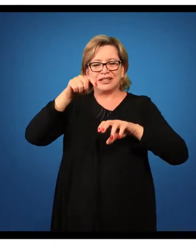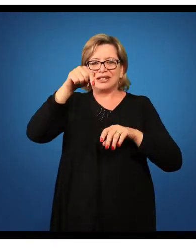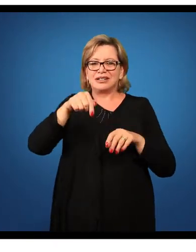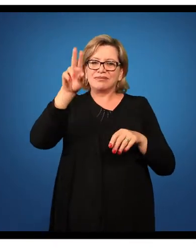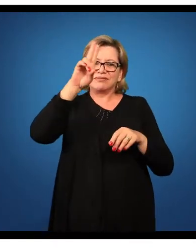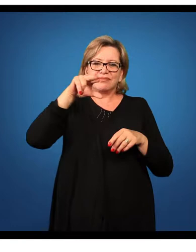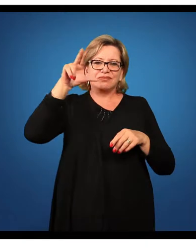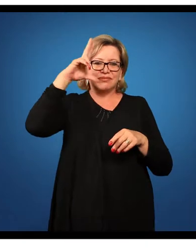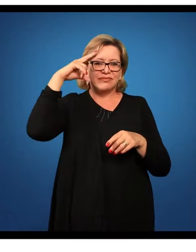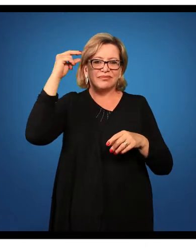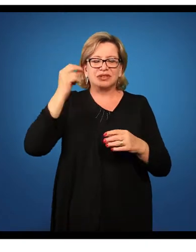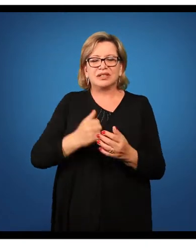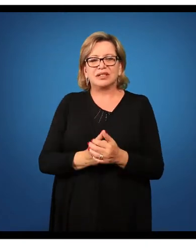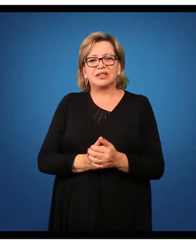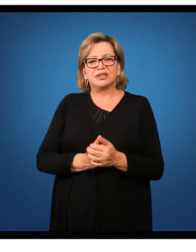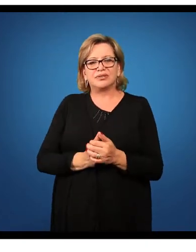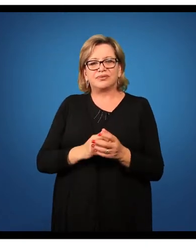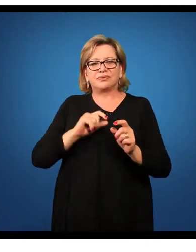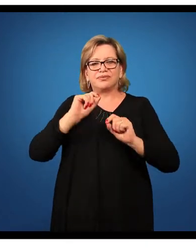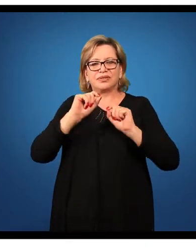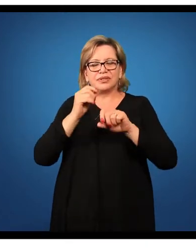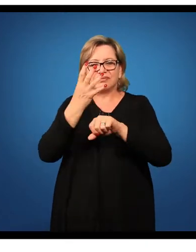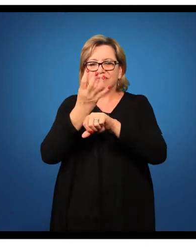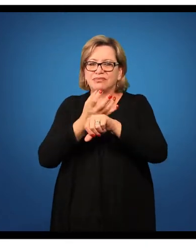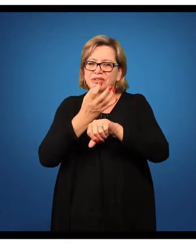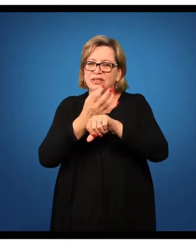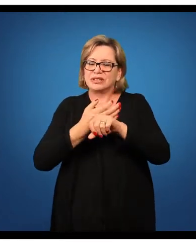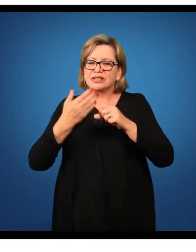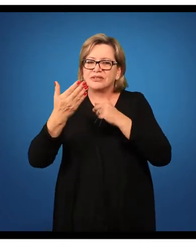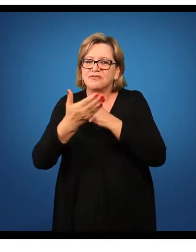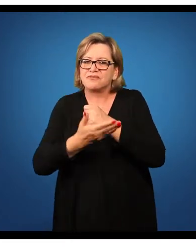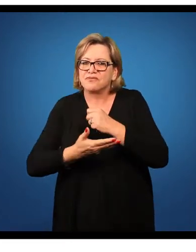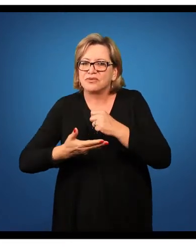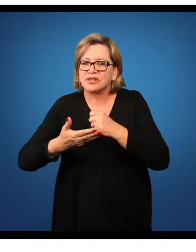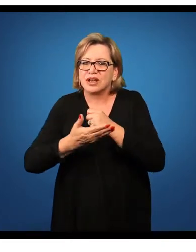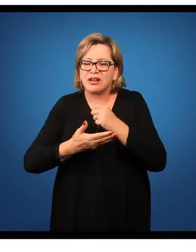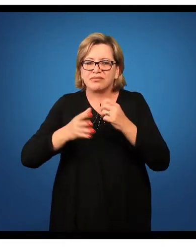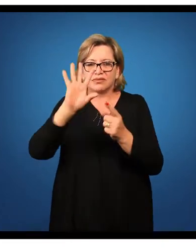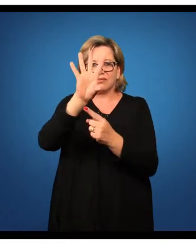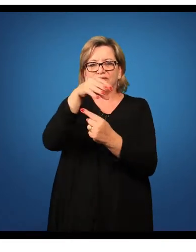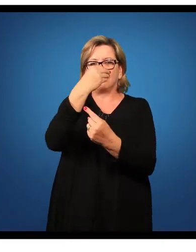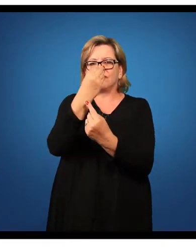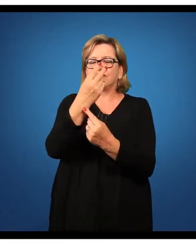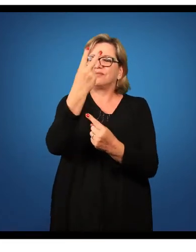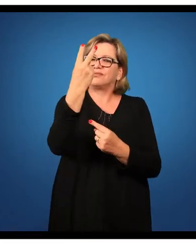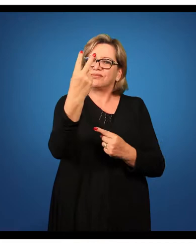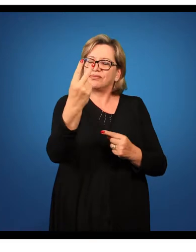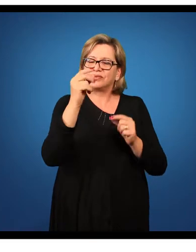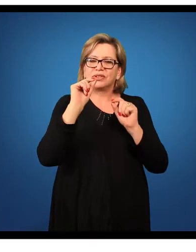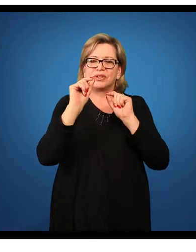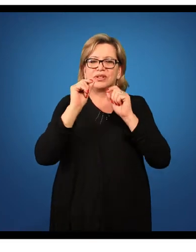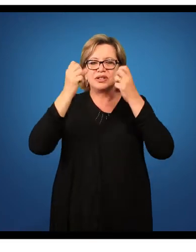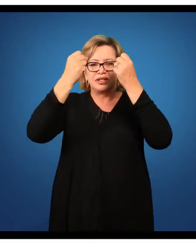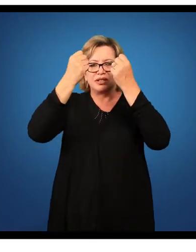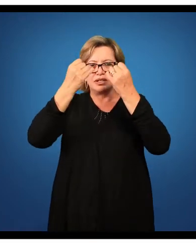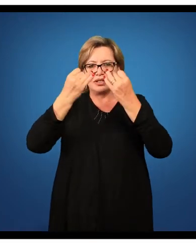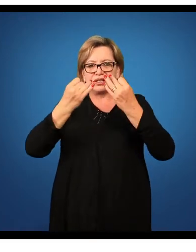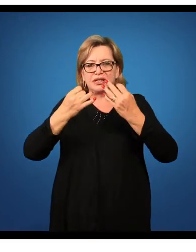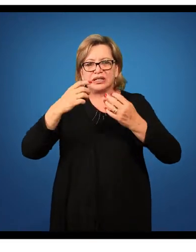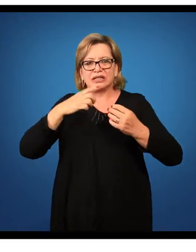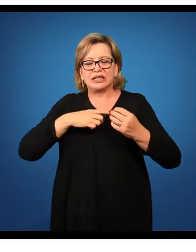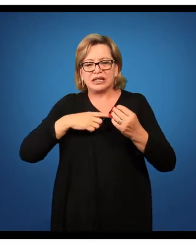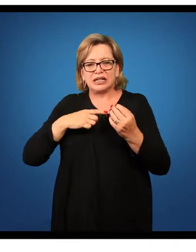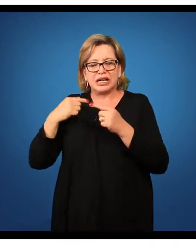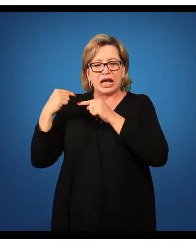unicentro é nessa disciplina de fundamentos da arte 2 a gente vai dar uma vai ter uma